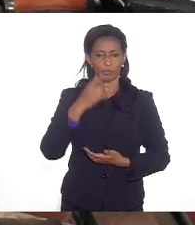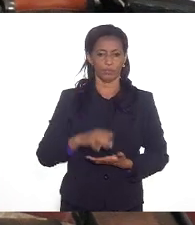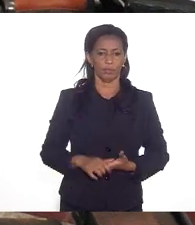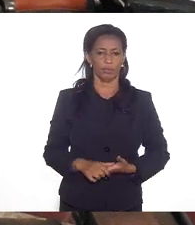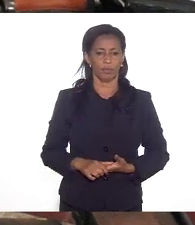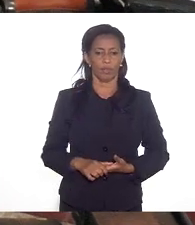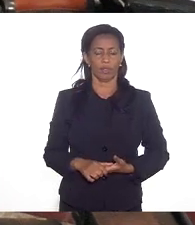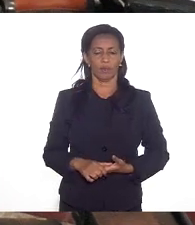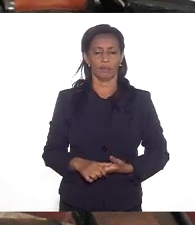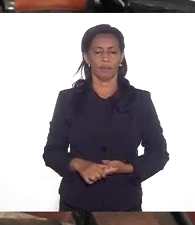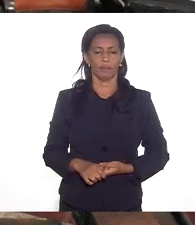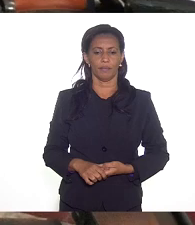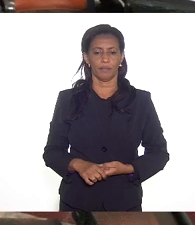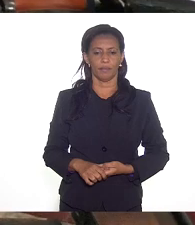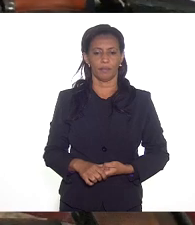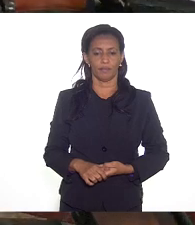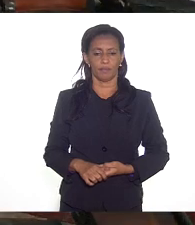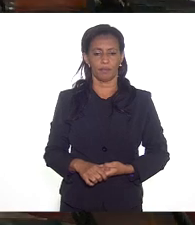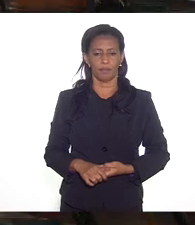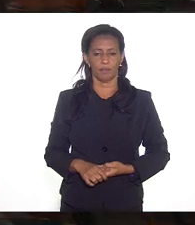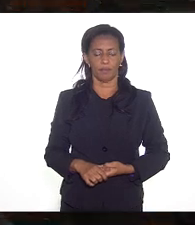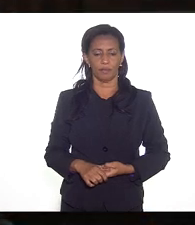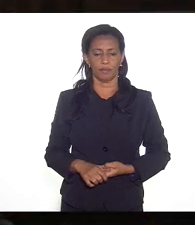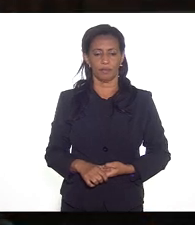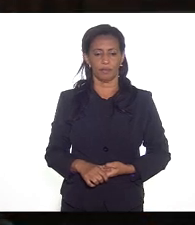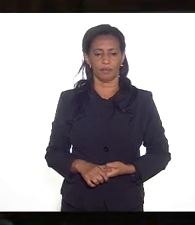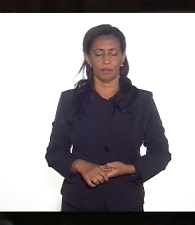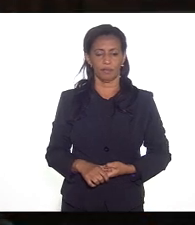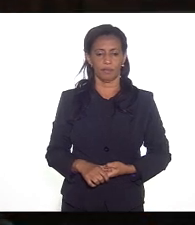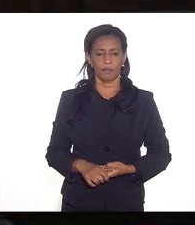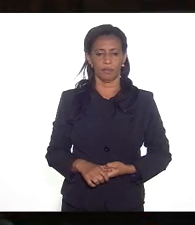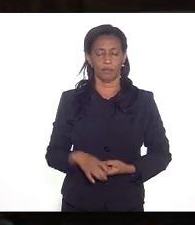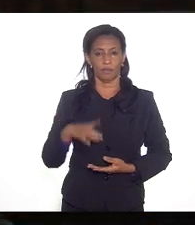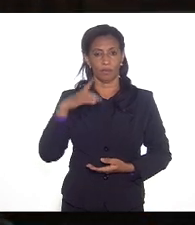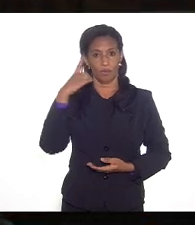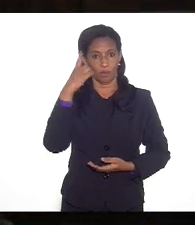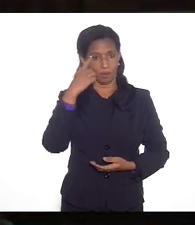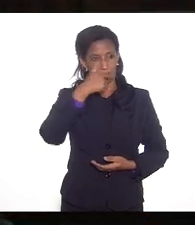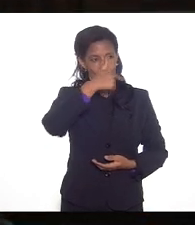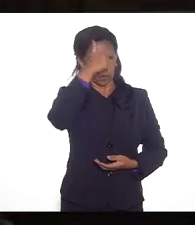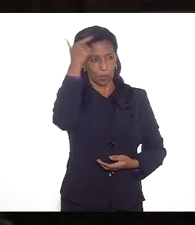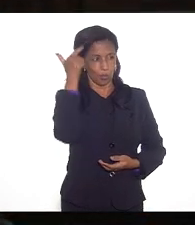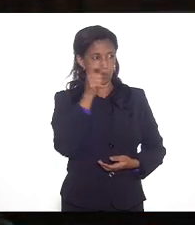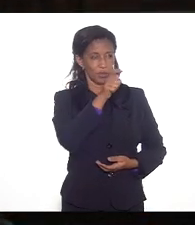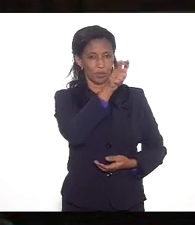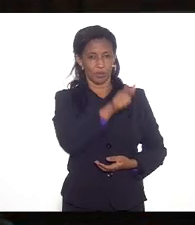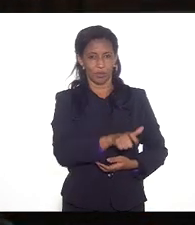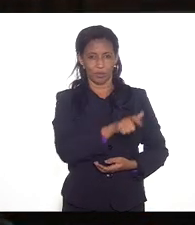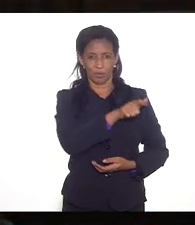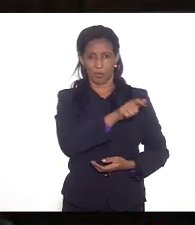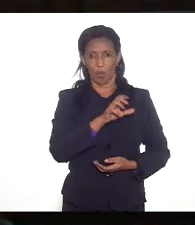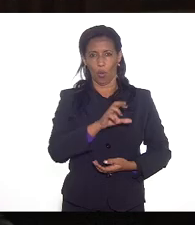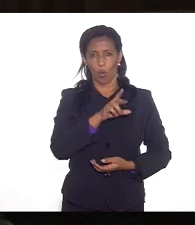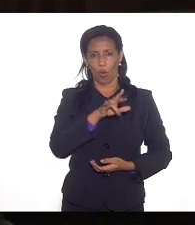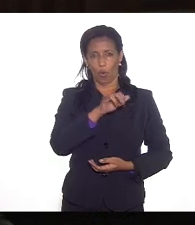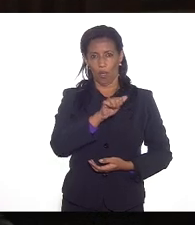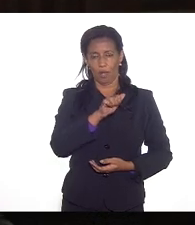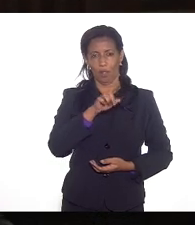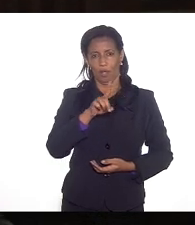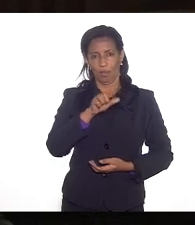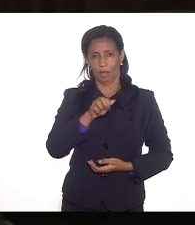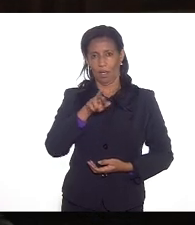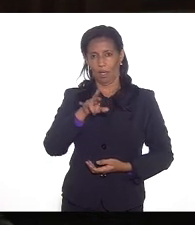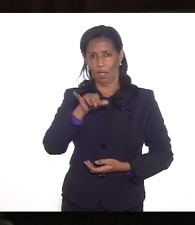e senhores deputados o Deputado Luiz Paulo Corrêa da Rocha